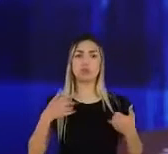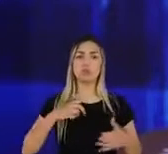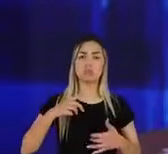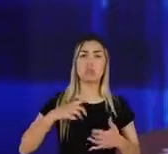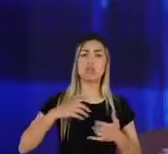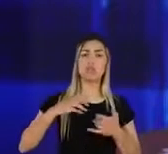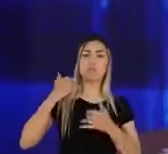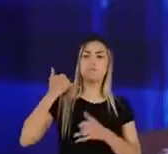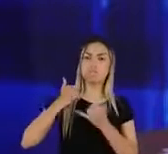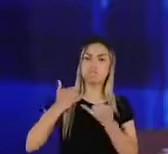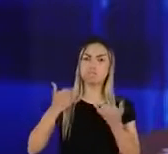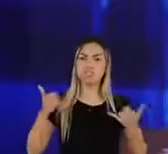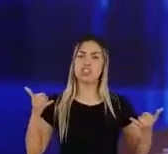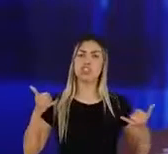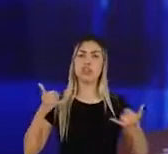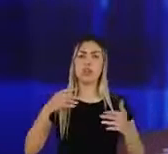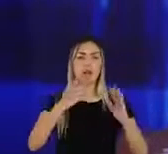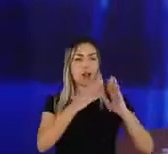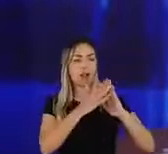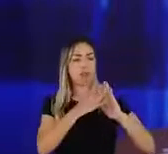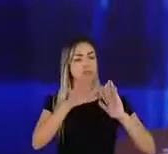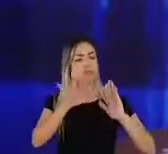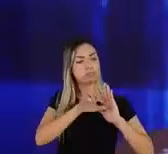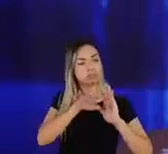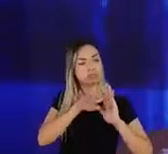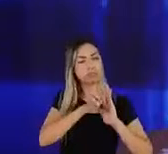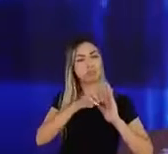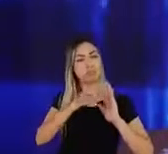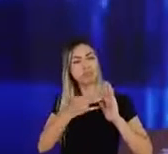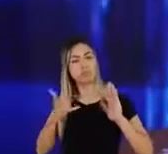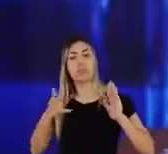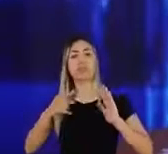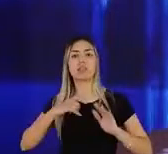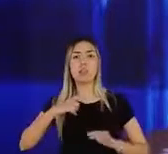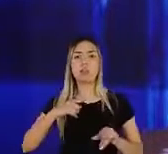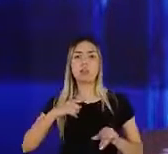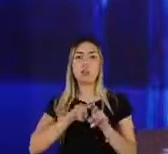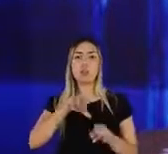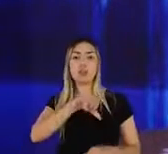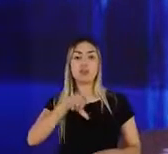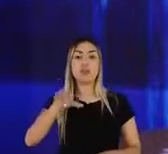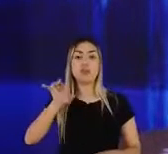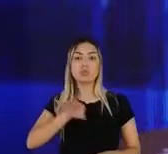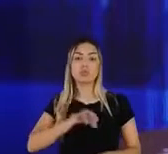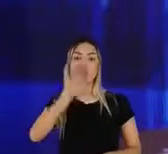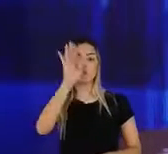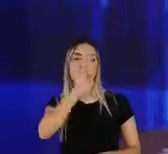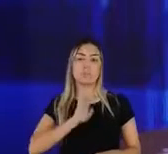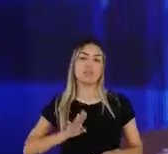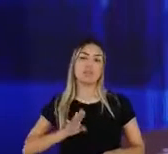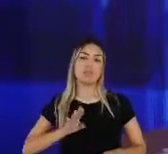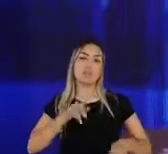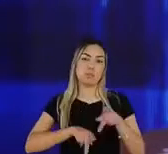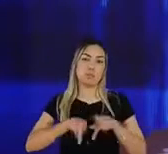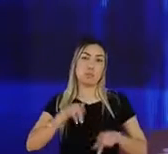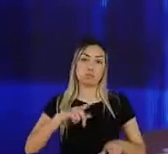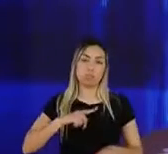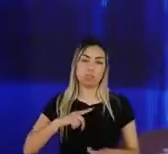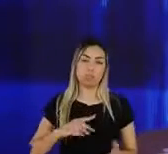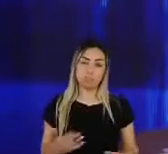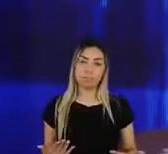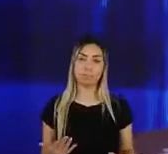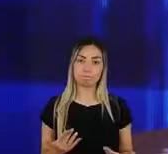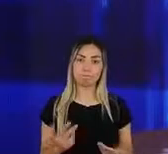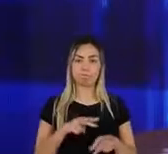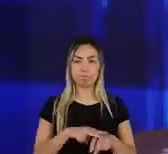nas residências dos comércios de noventa e nove porcento mais de noventa e nove porcento da população brasileira é então a gente